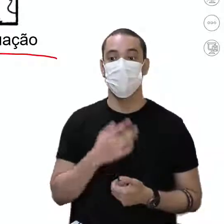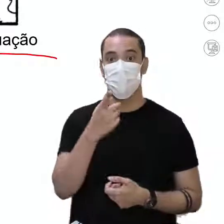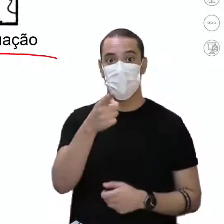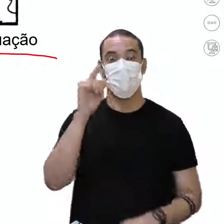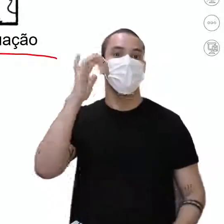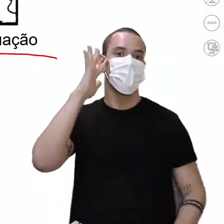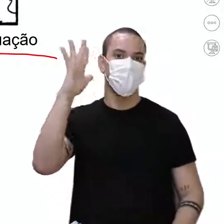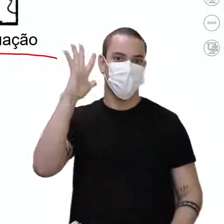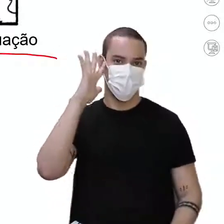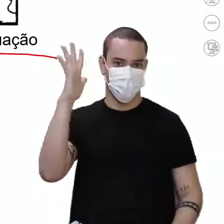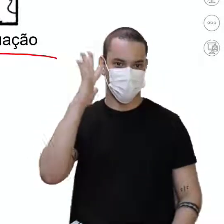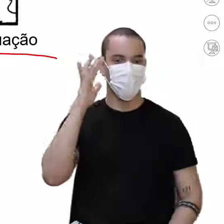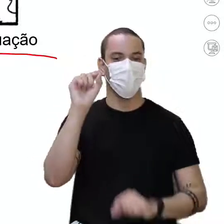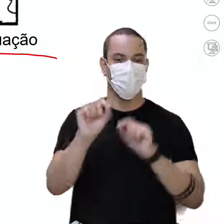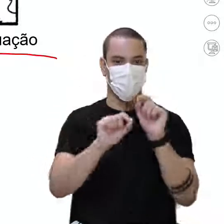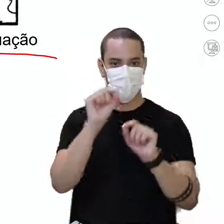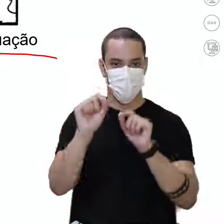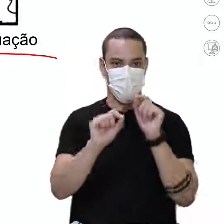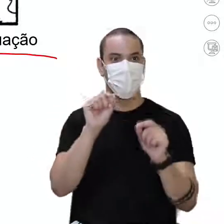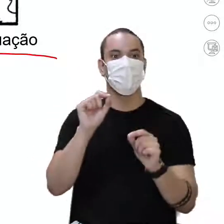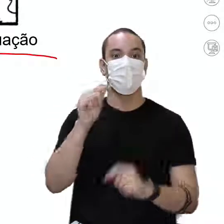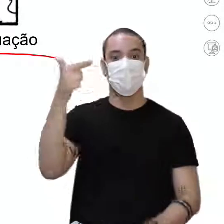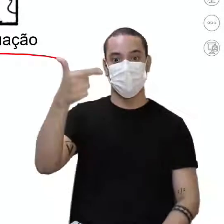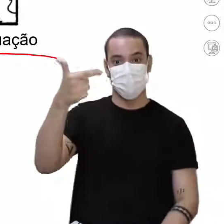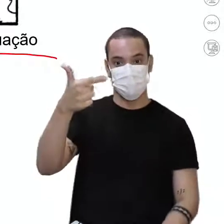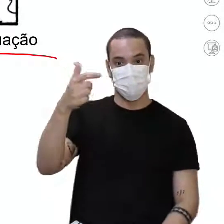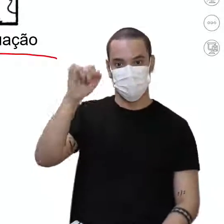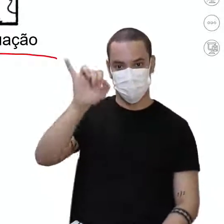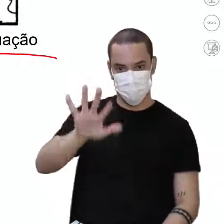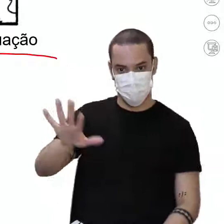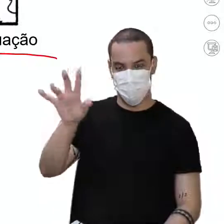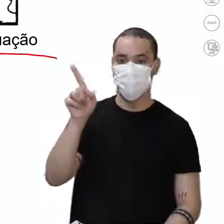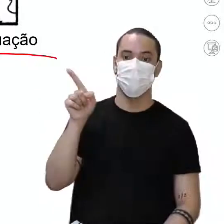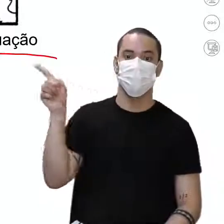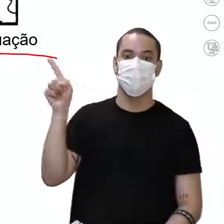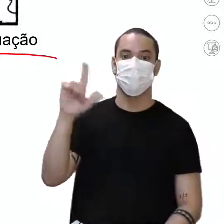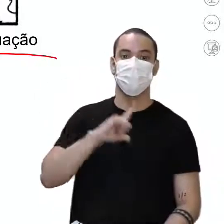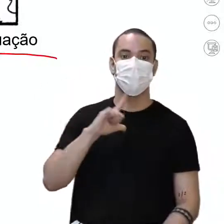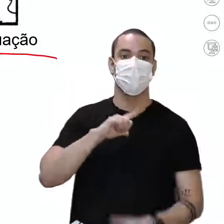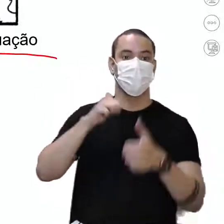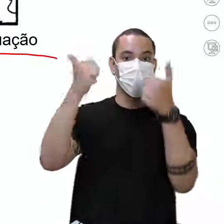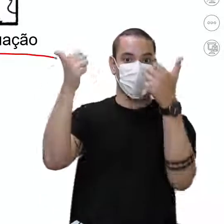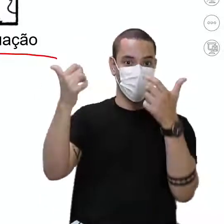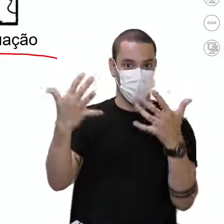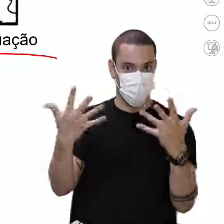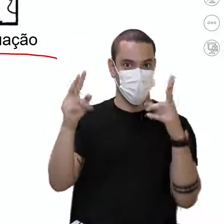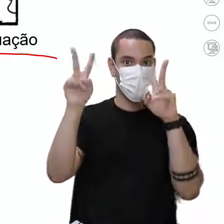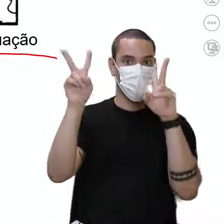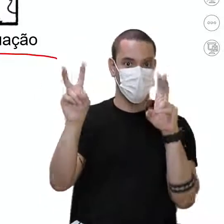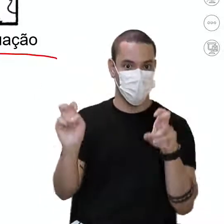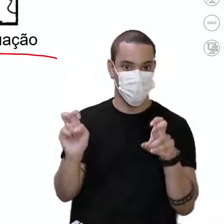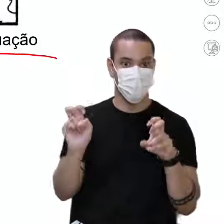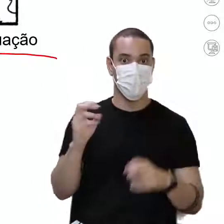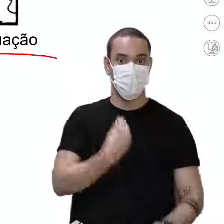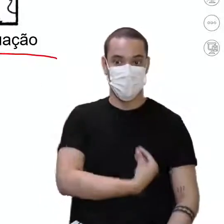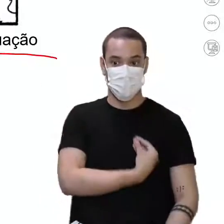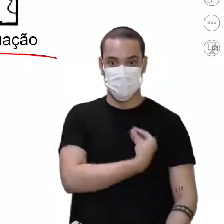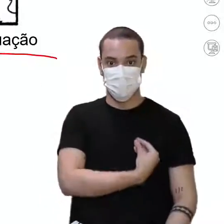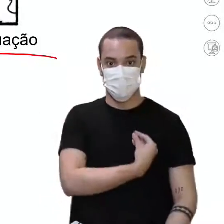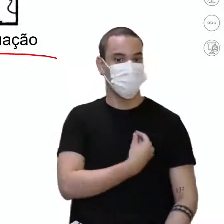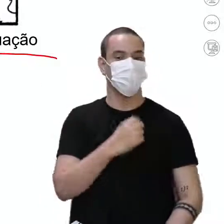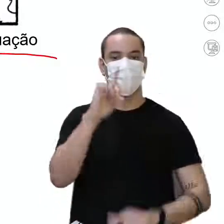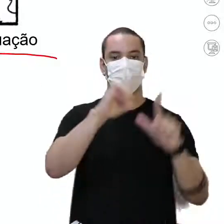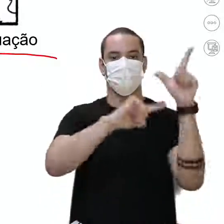você imagina que na segunda imagem, olha só, foi dito sobre o quê? Sobre star,